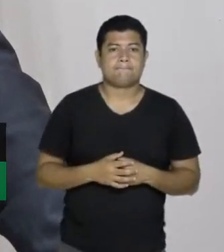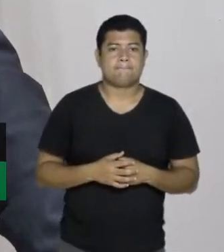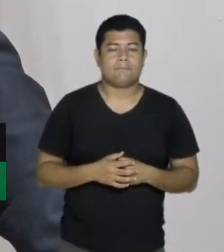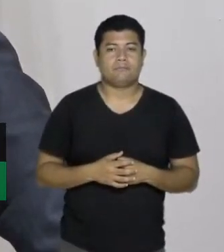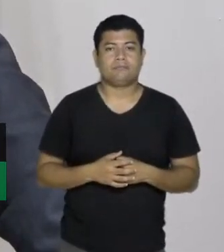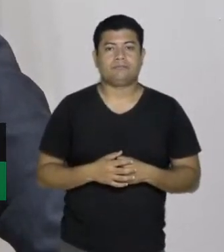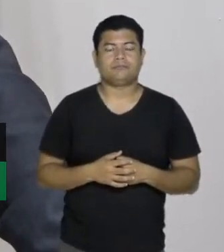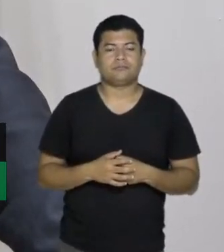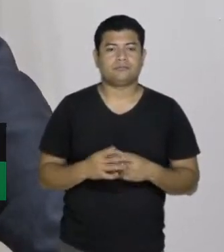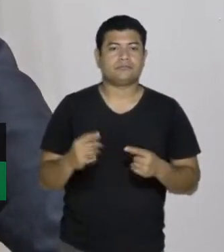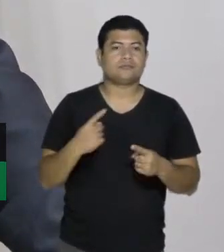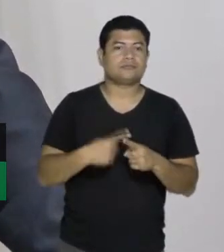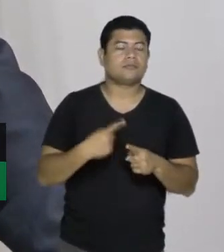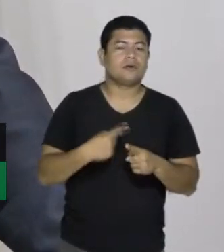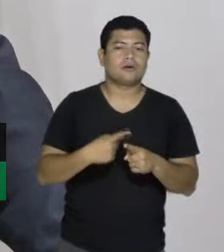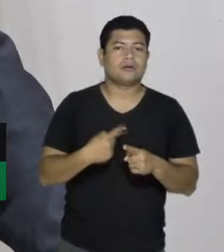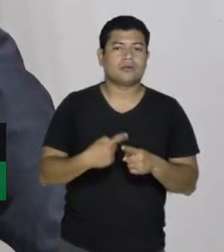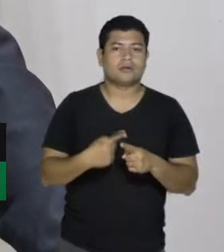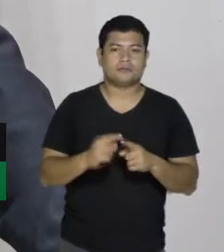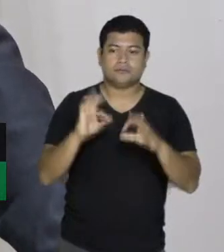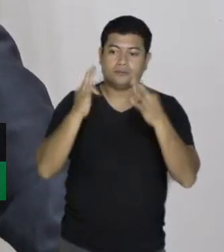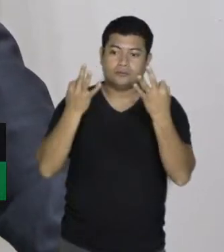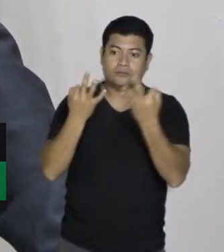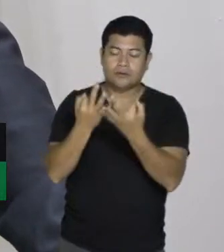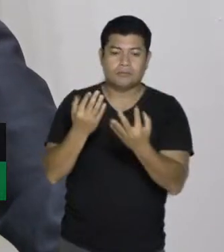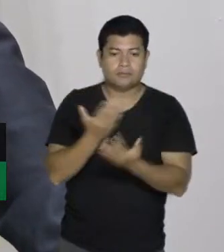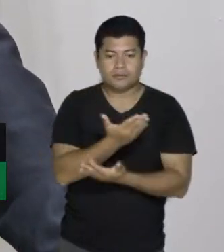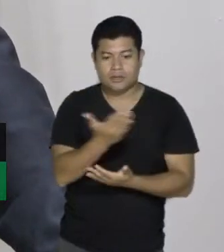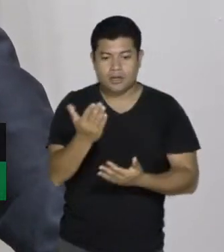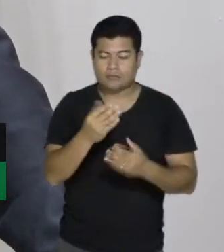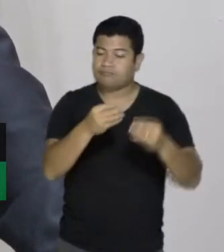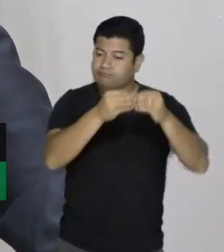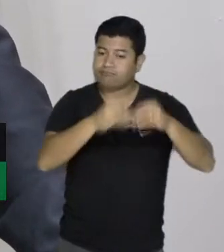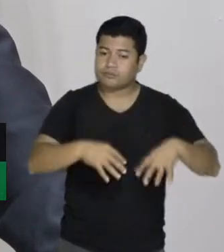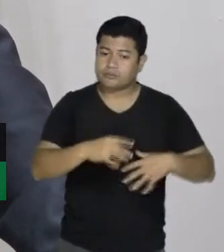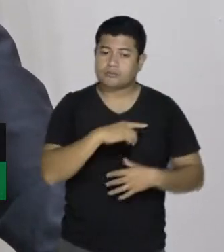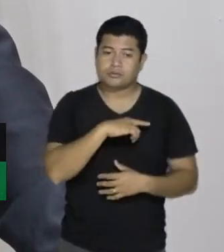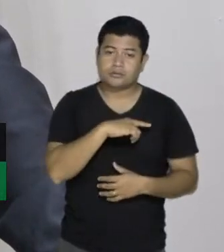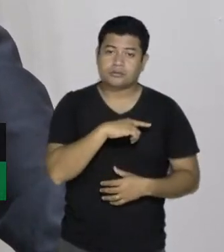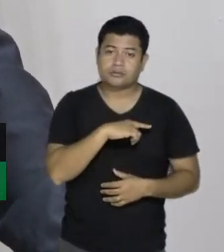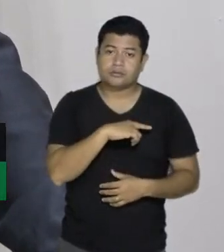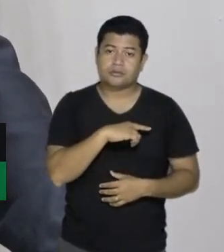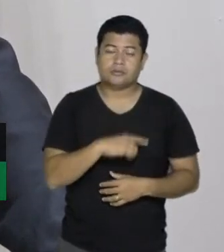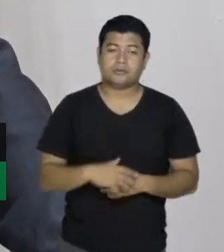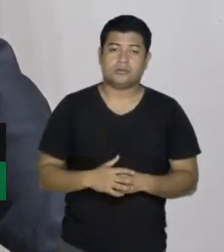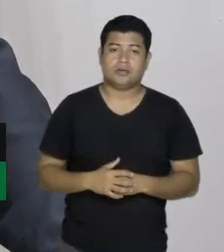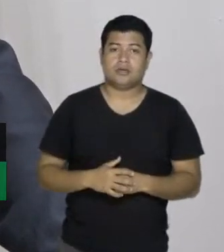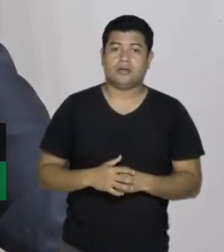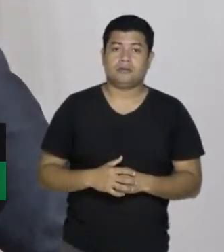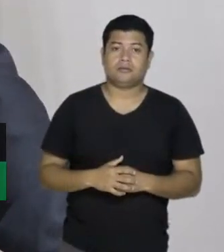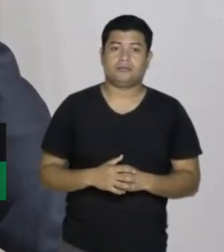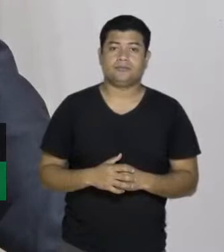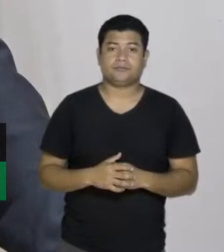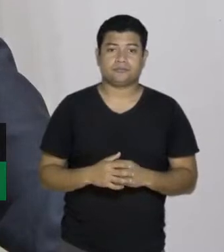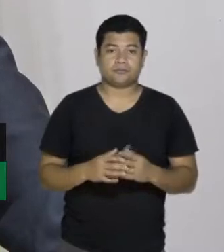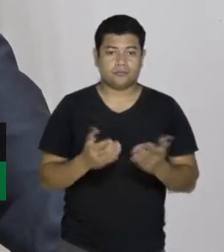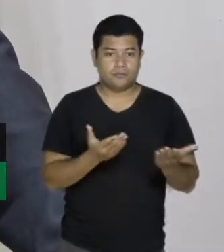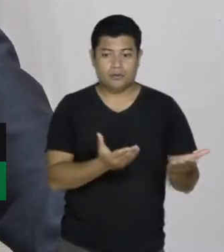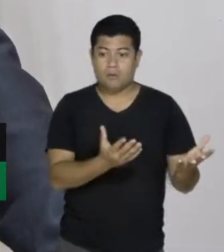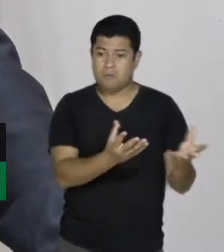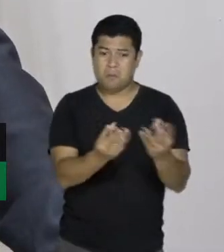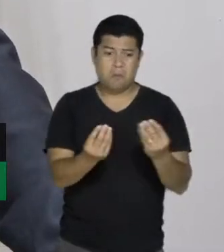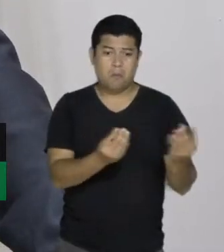as famílias que são atingidas na sua grande maioria